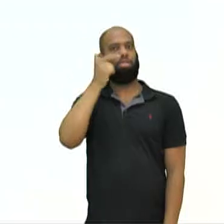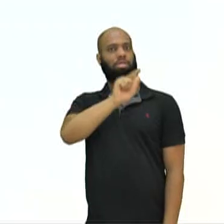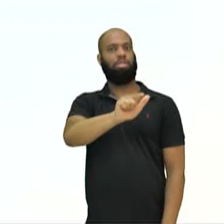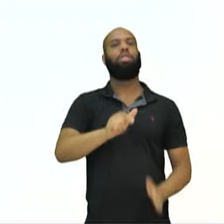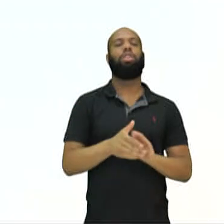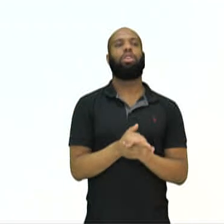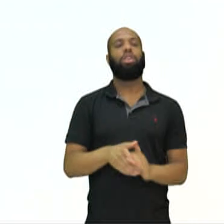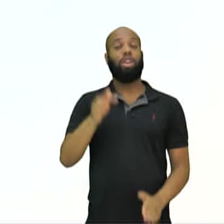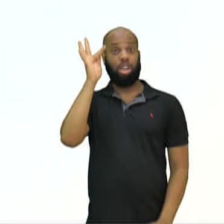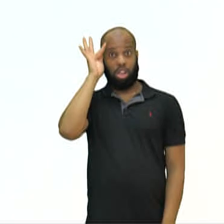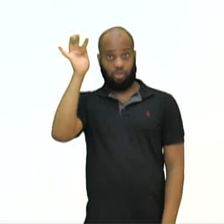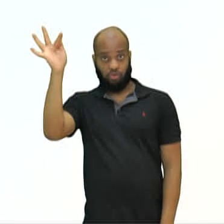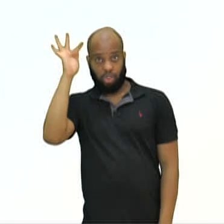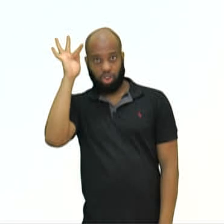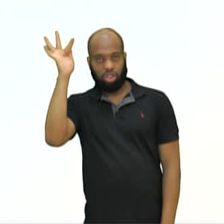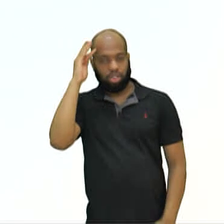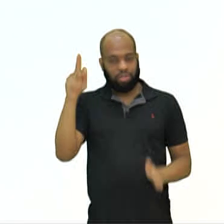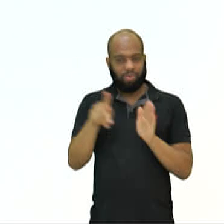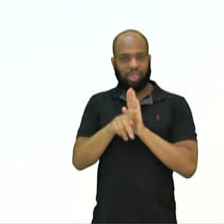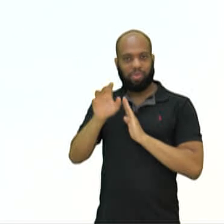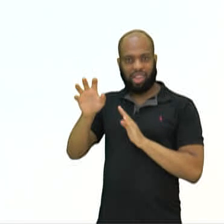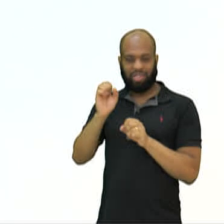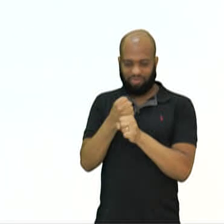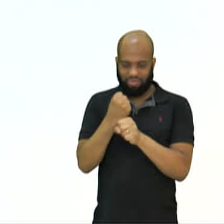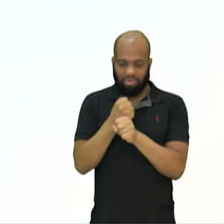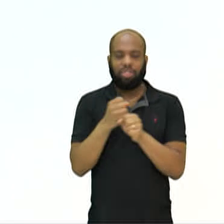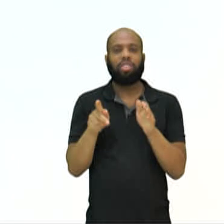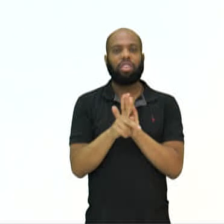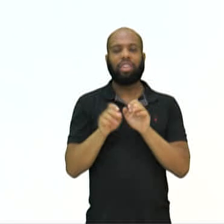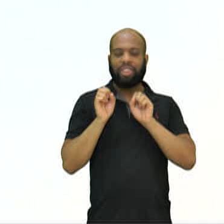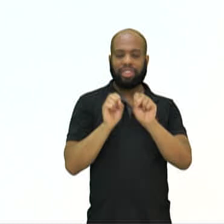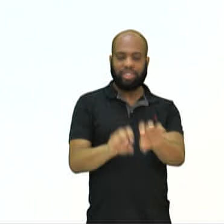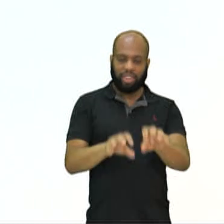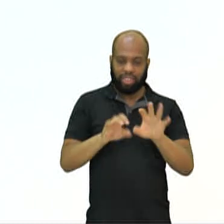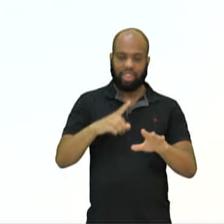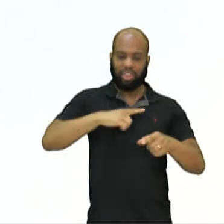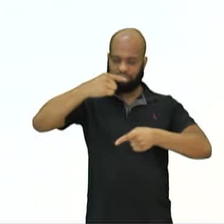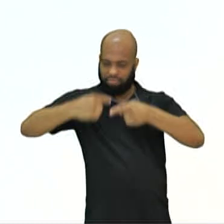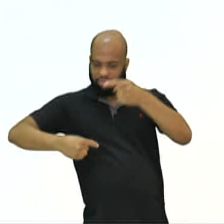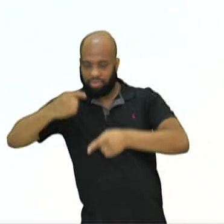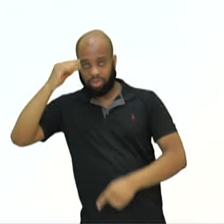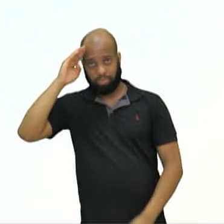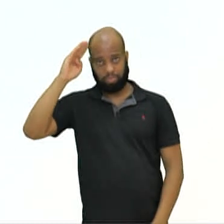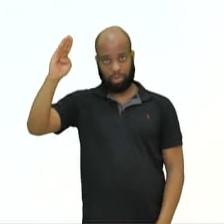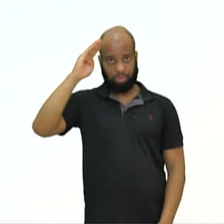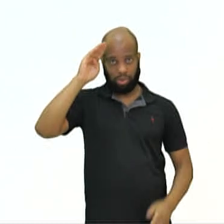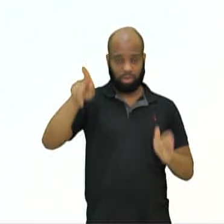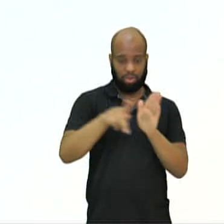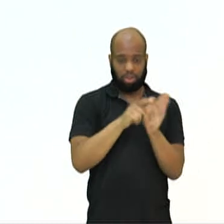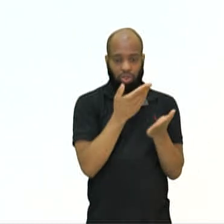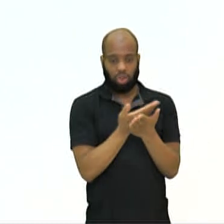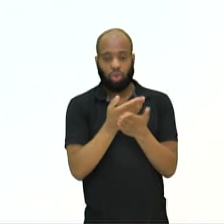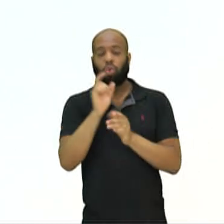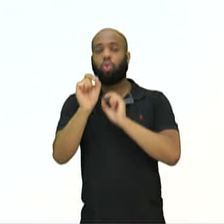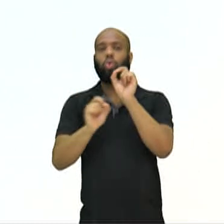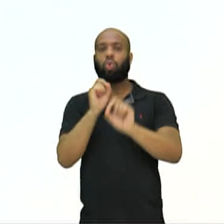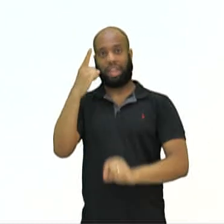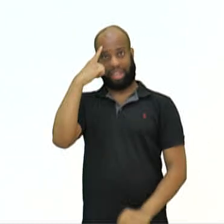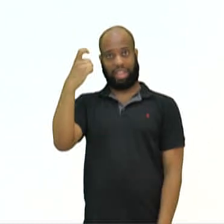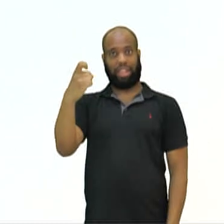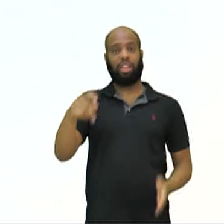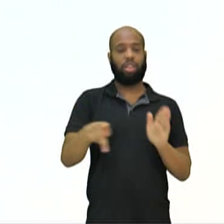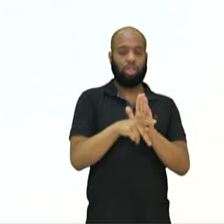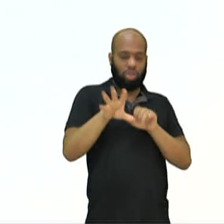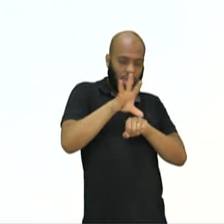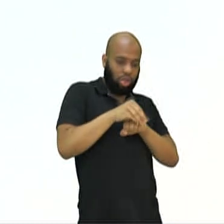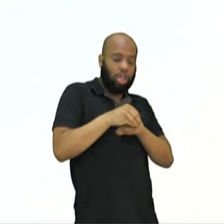A filosofia construtivista de ensino, inspirada em Piaget, tem como discussão principal dos seus estudos a ideia de que o conhecimento é construído por meio